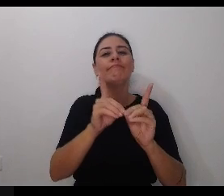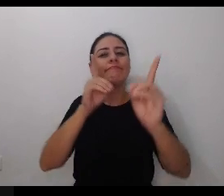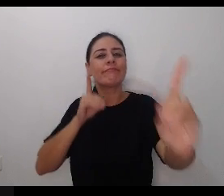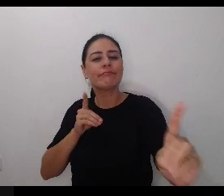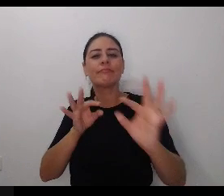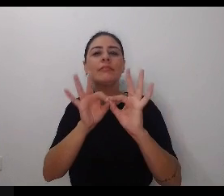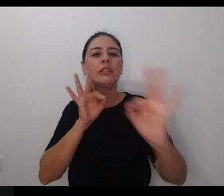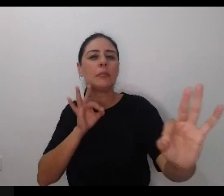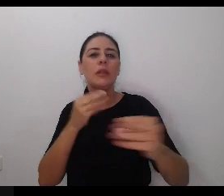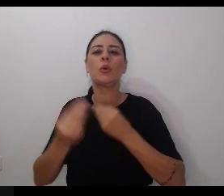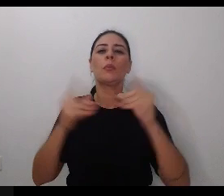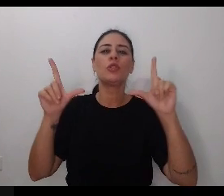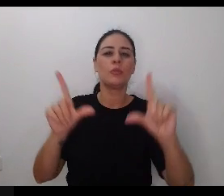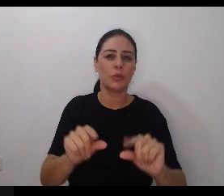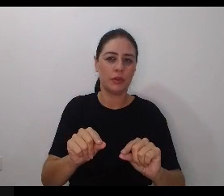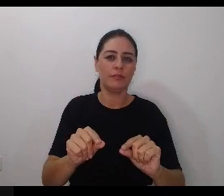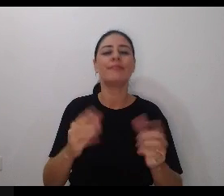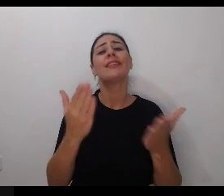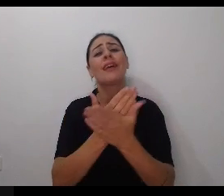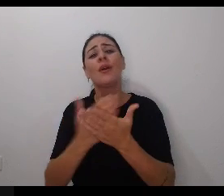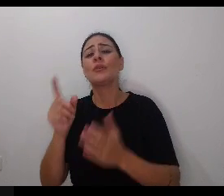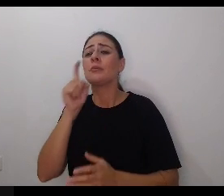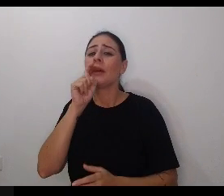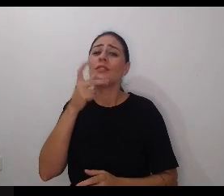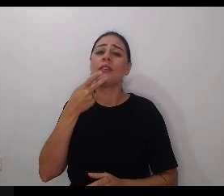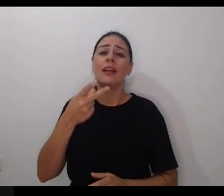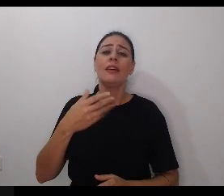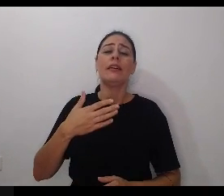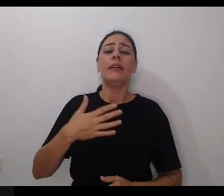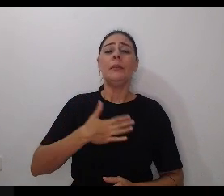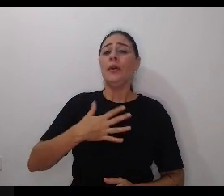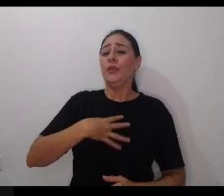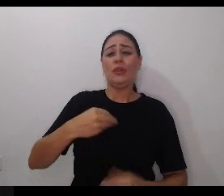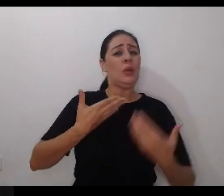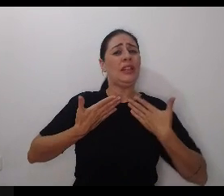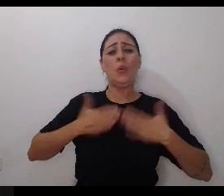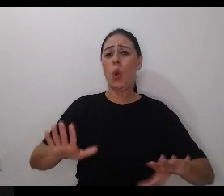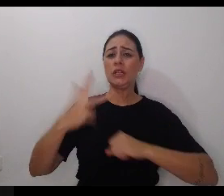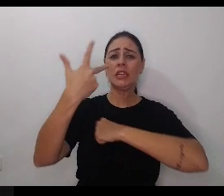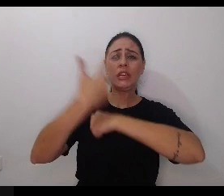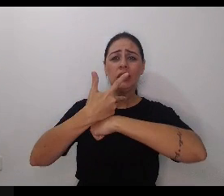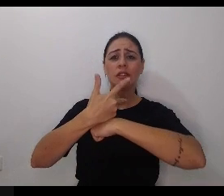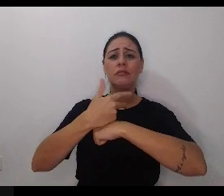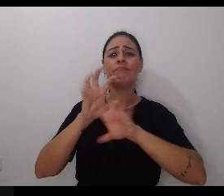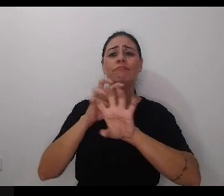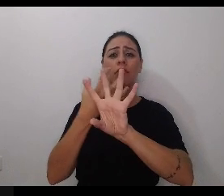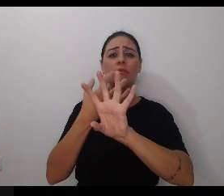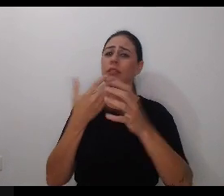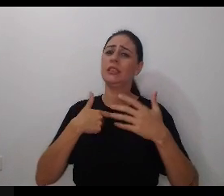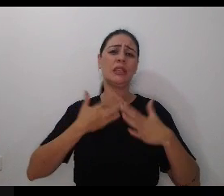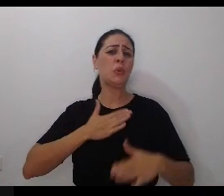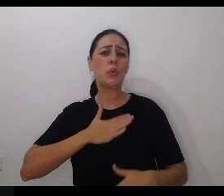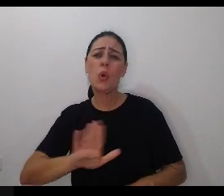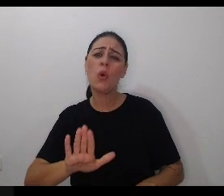mas pensar como amenizar esse distanciamento, né? Então, tem alguns pais, por exemplo, que falam para a gente, mas meu filho não